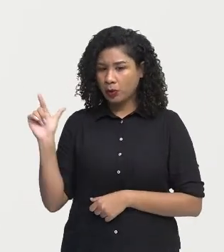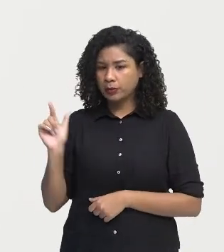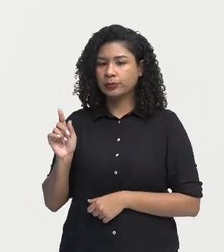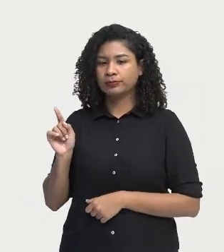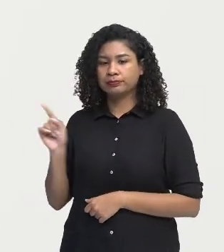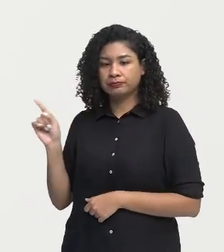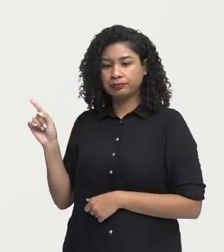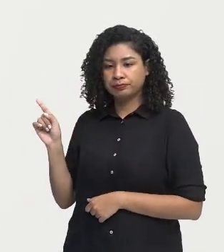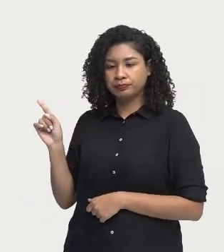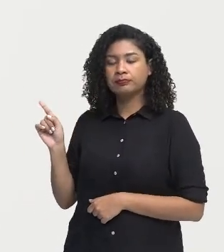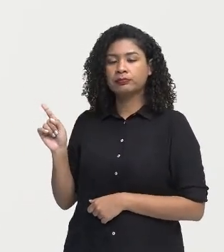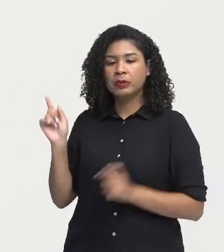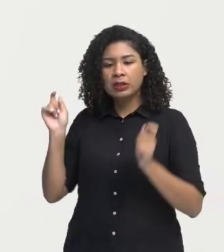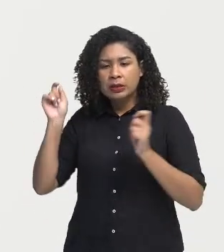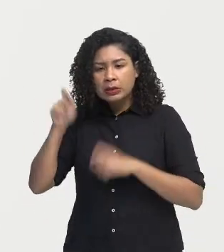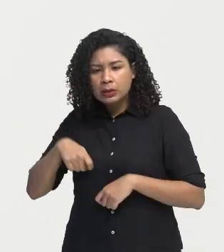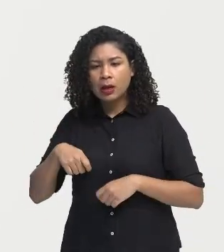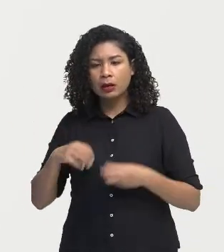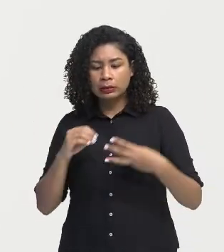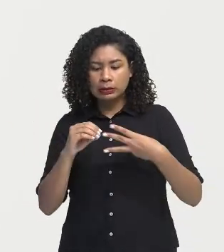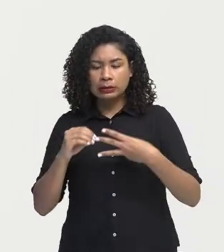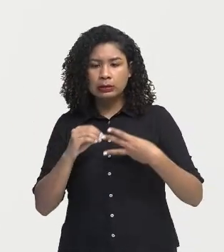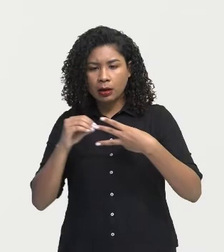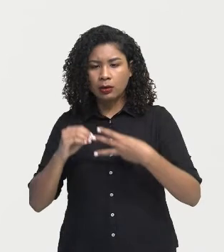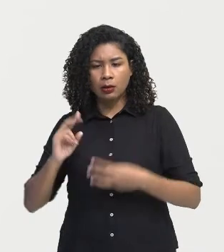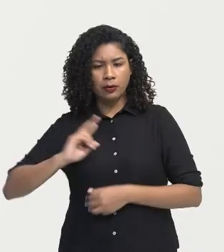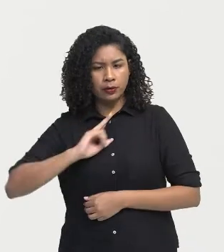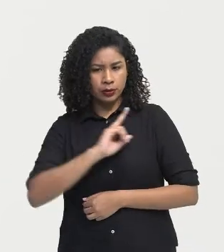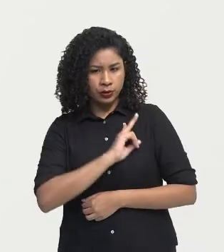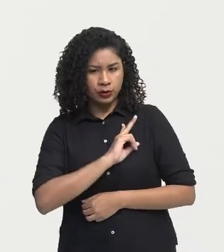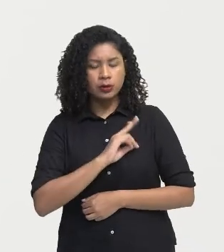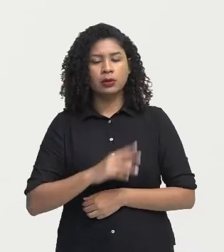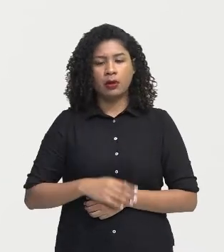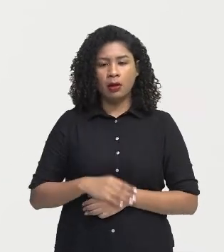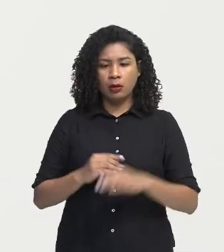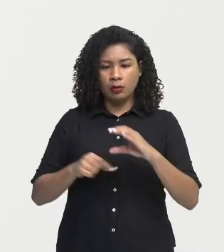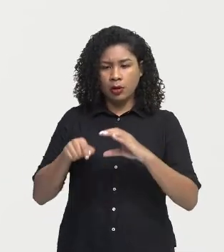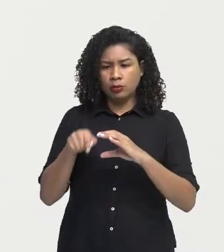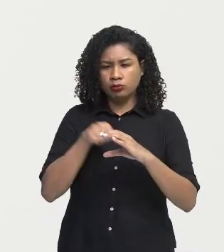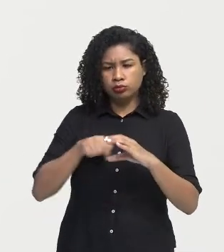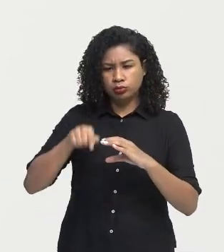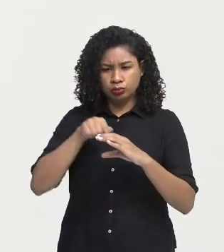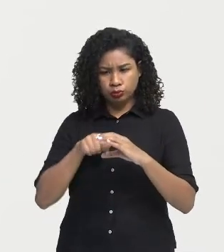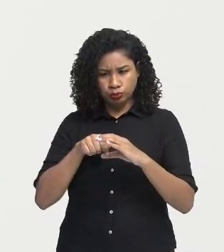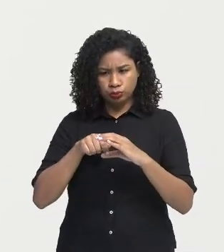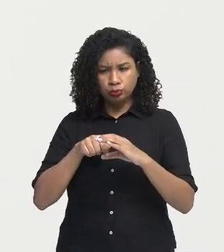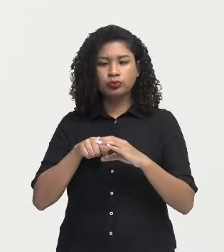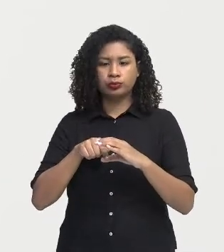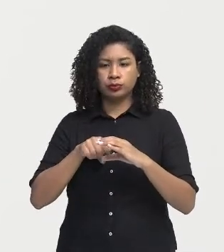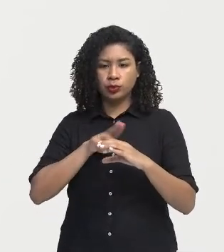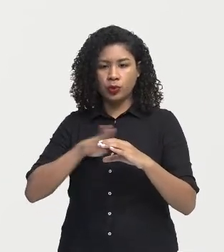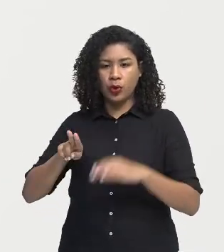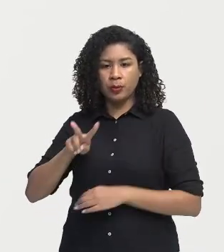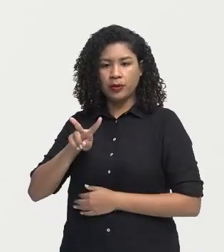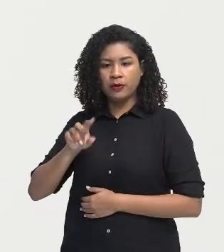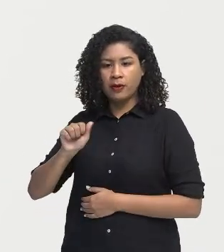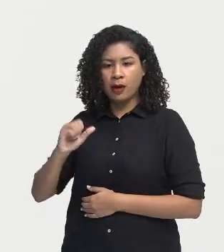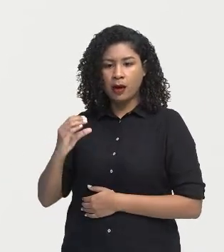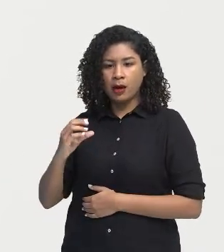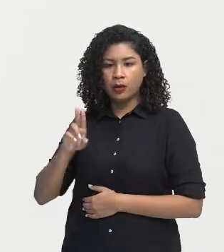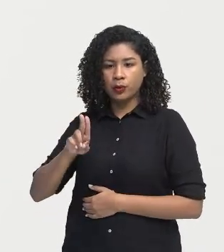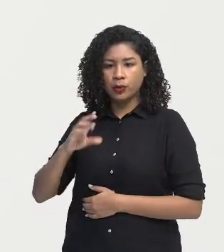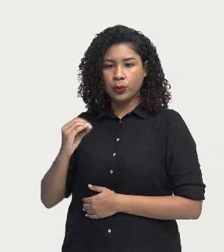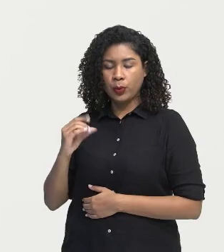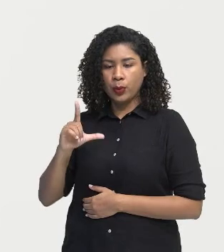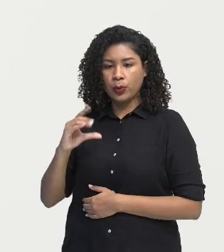ali em células vegetais, né? Que é o vacúolo, que é como se fosse uma bolsa aqui, ó, que apresenta um líquido que